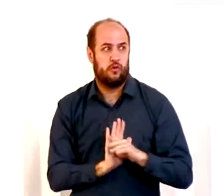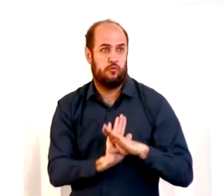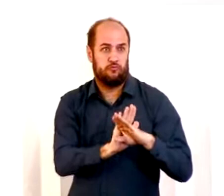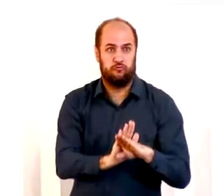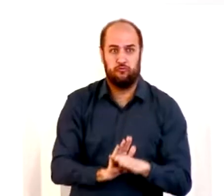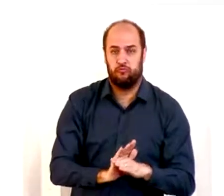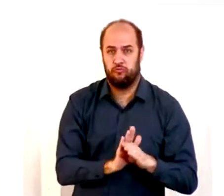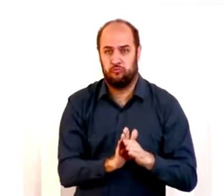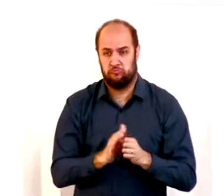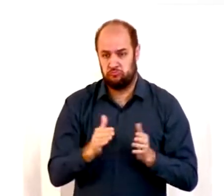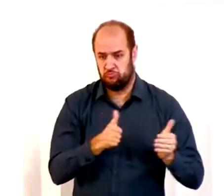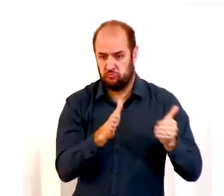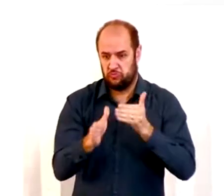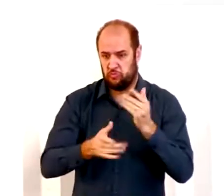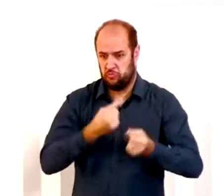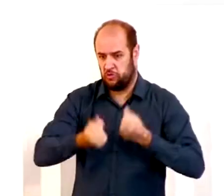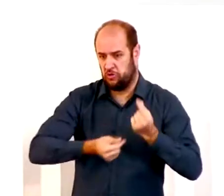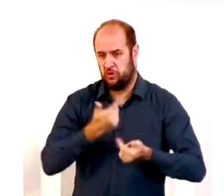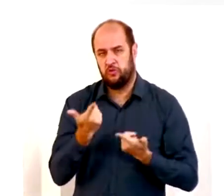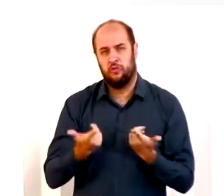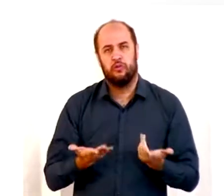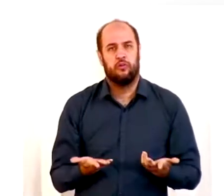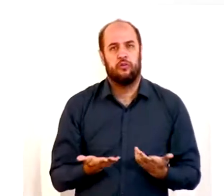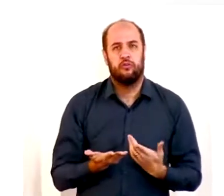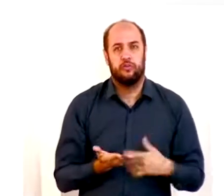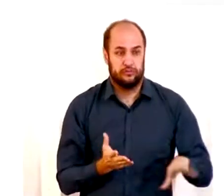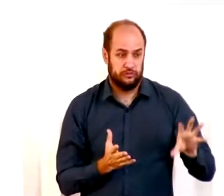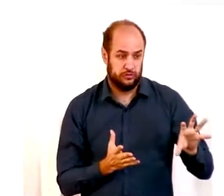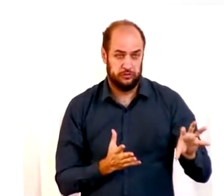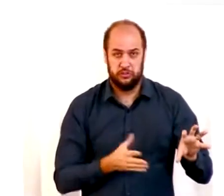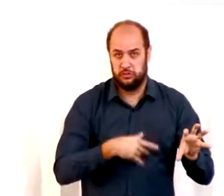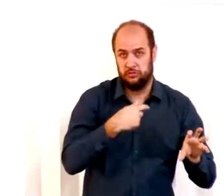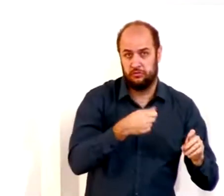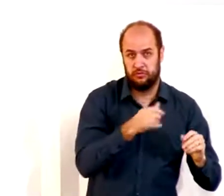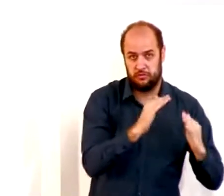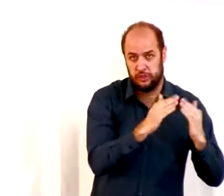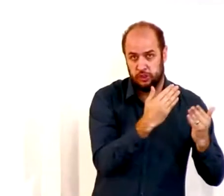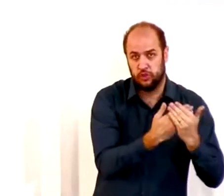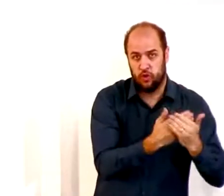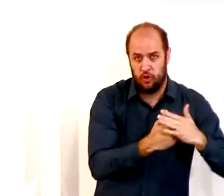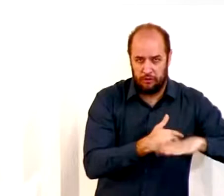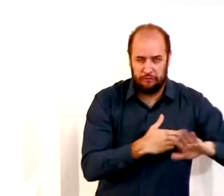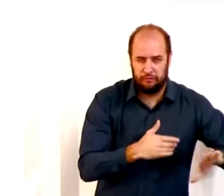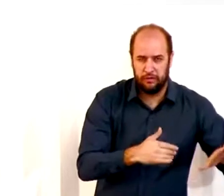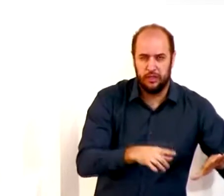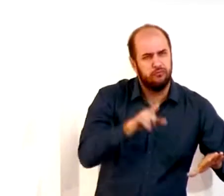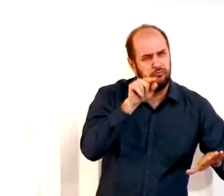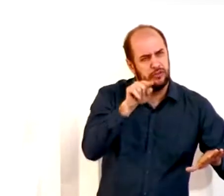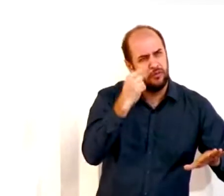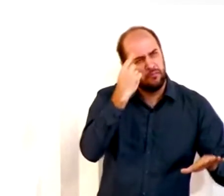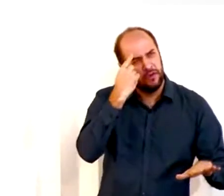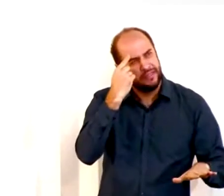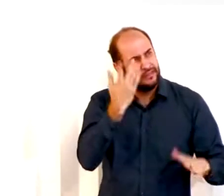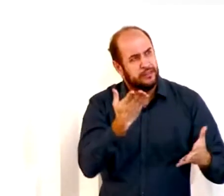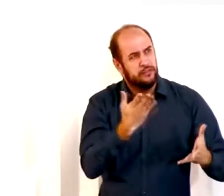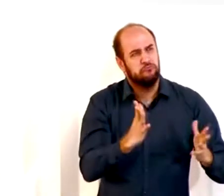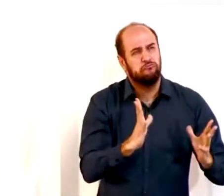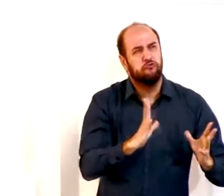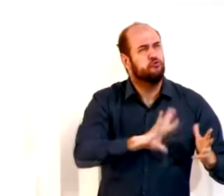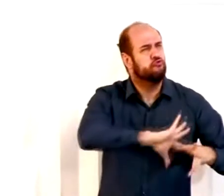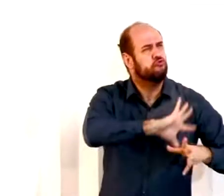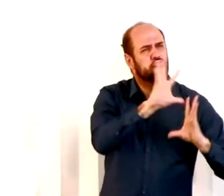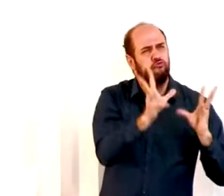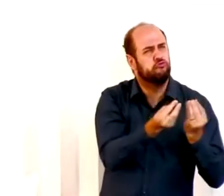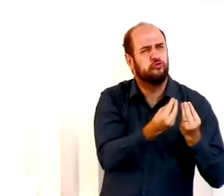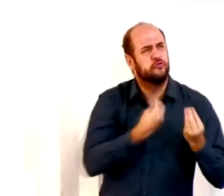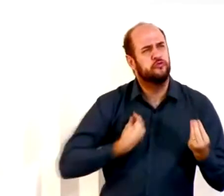referido ramo de negócios, lá onde as crianças estão colocando a escola, pense nisso, quem sabe isso possa nos